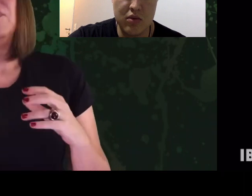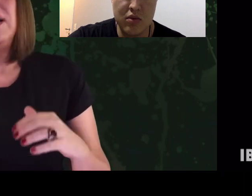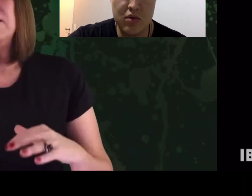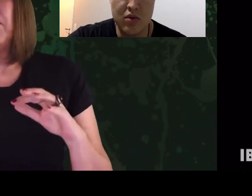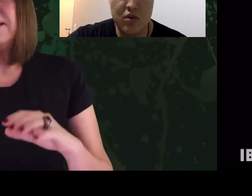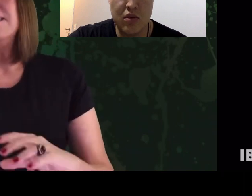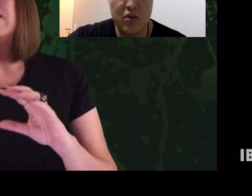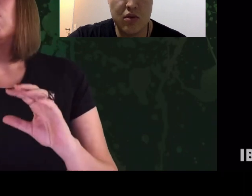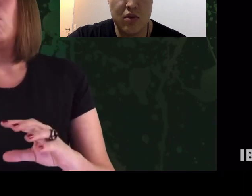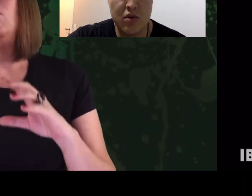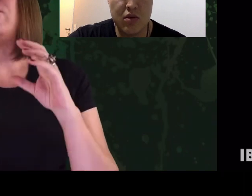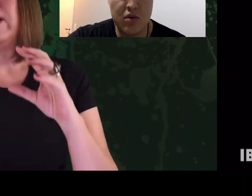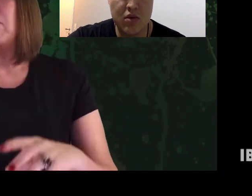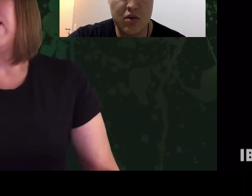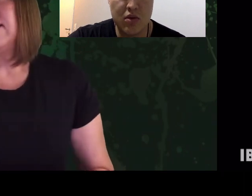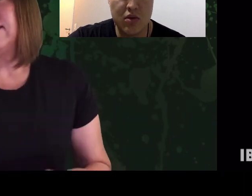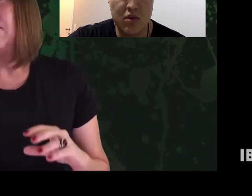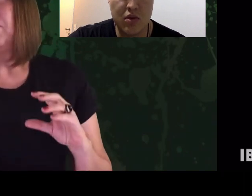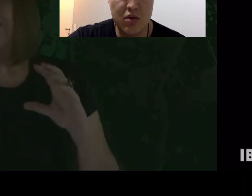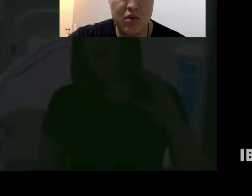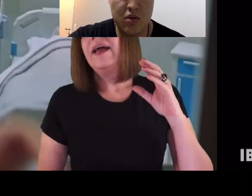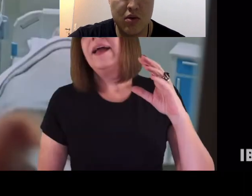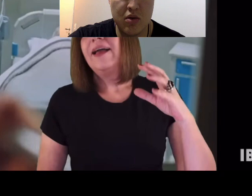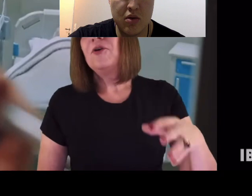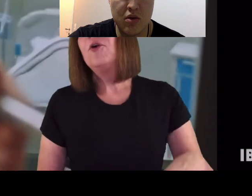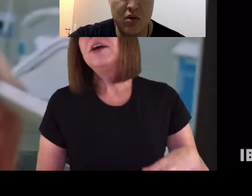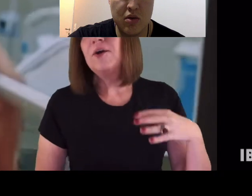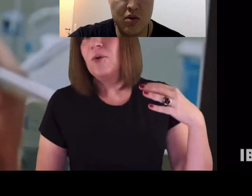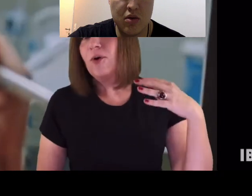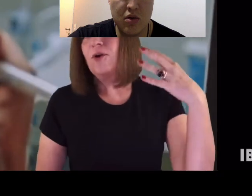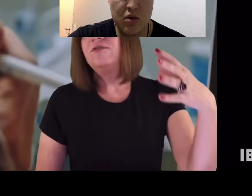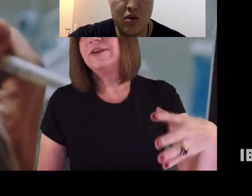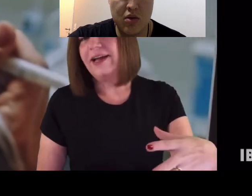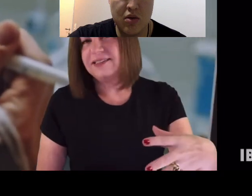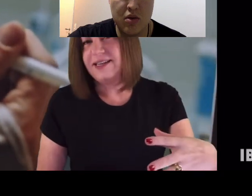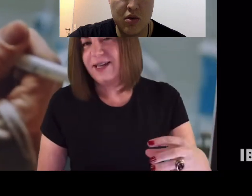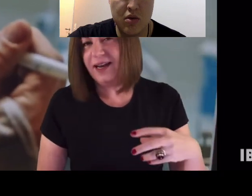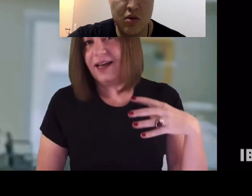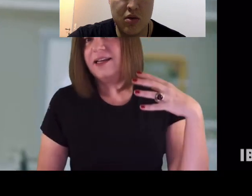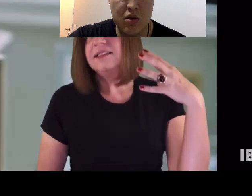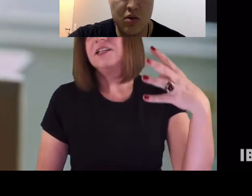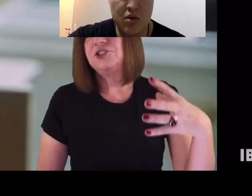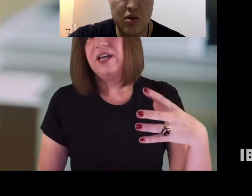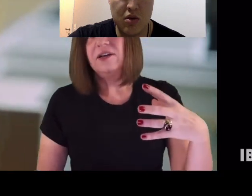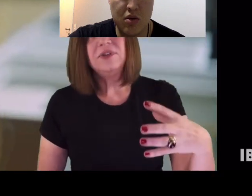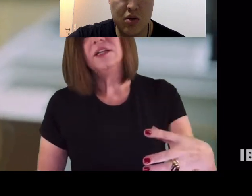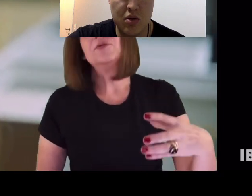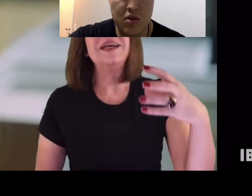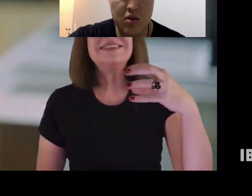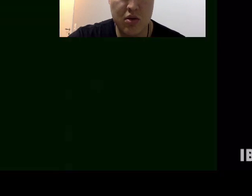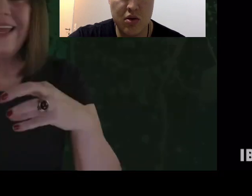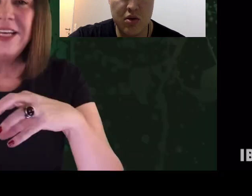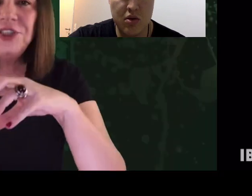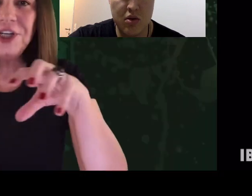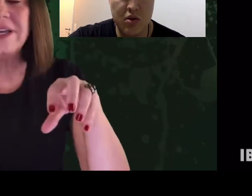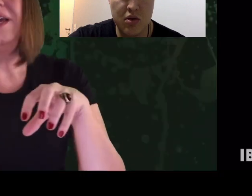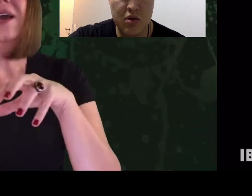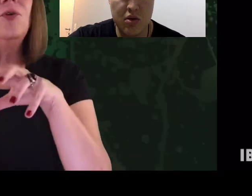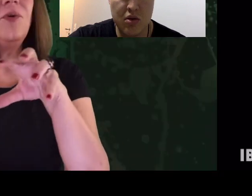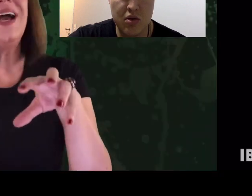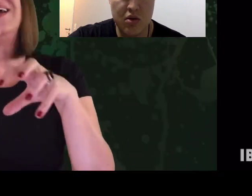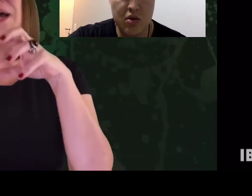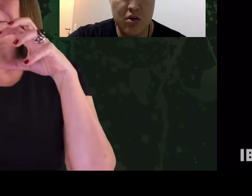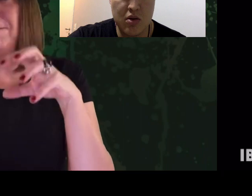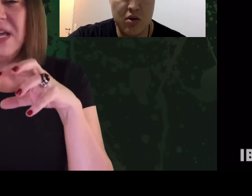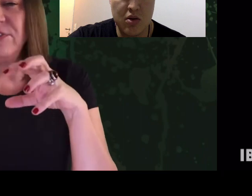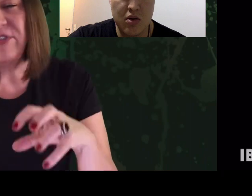A Toni Collette é uma atriz que, com frequência, recorre ao overacting. Elas exageram tanto. Mas este aqui